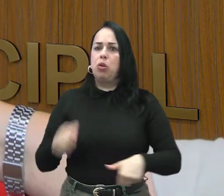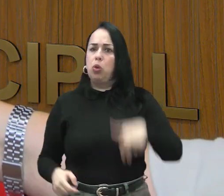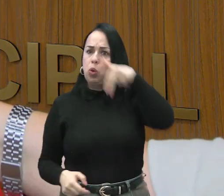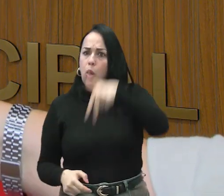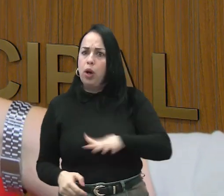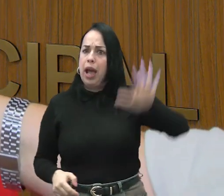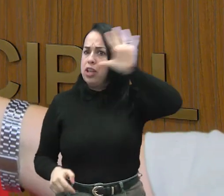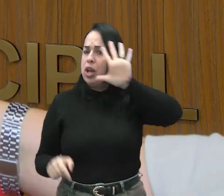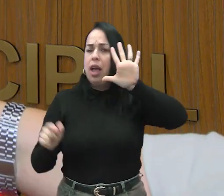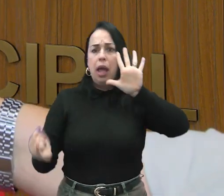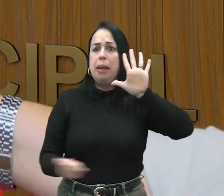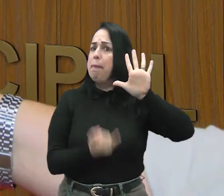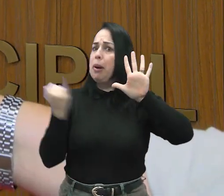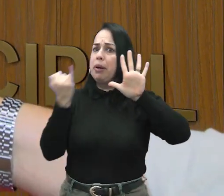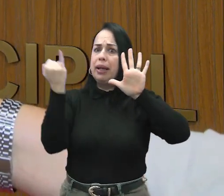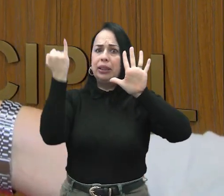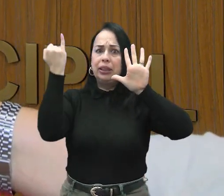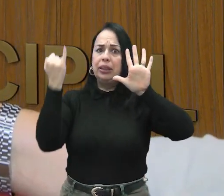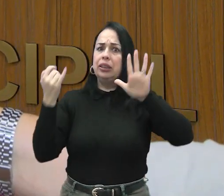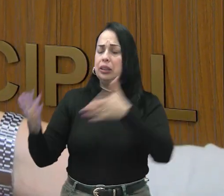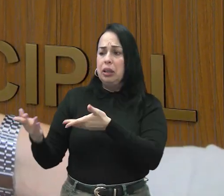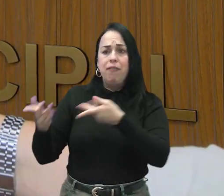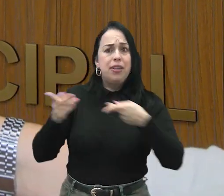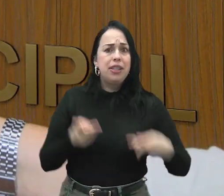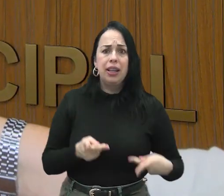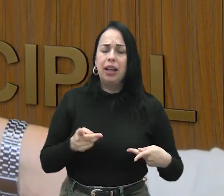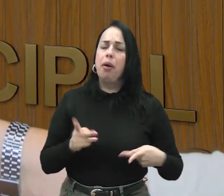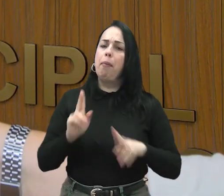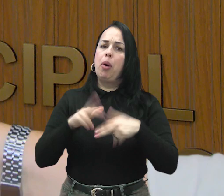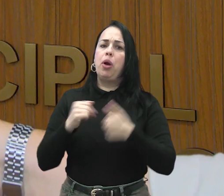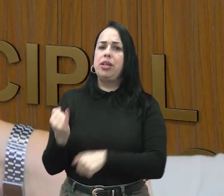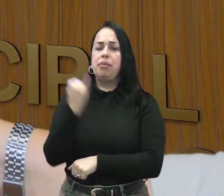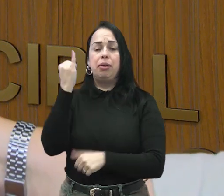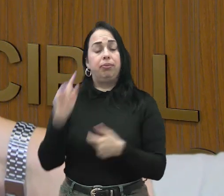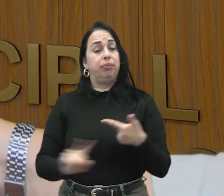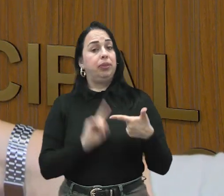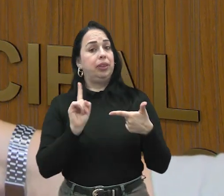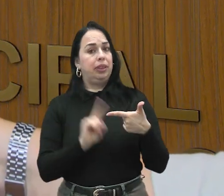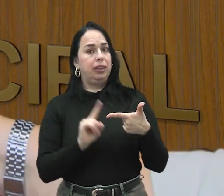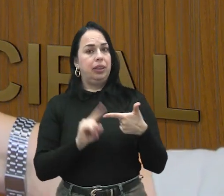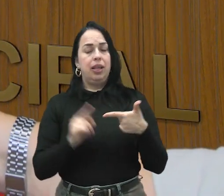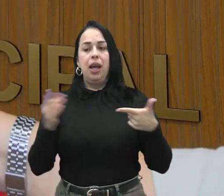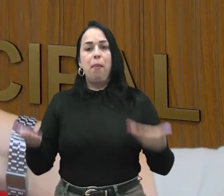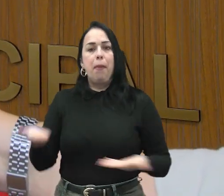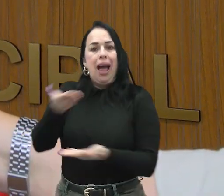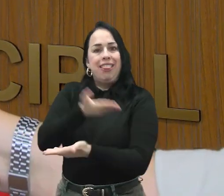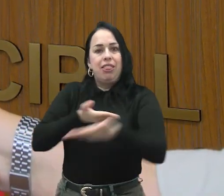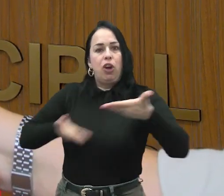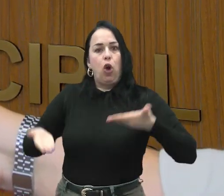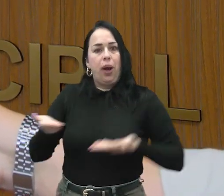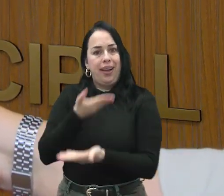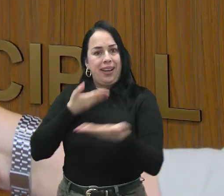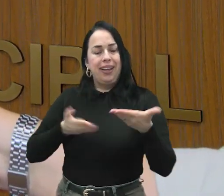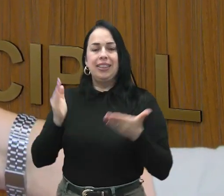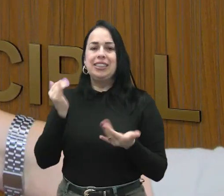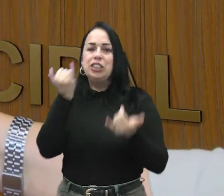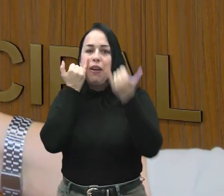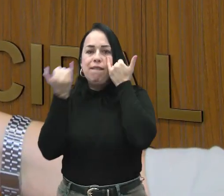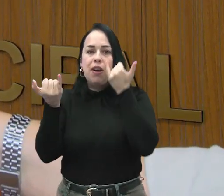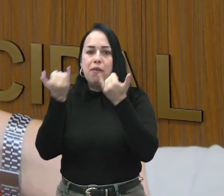Nordeste, uma cidade importante lá do Nordeste, então sempre é importante isso. Segundo, a troca